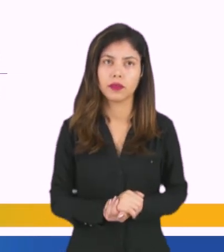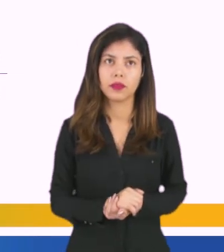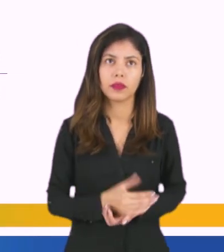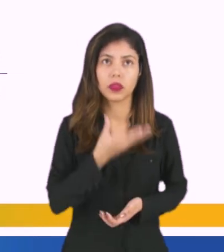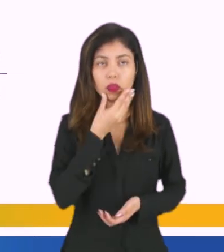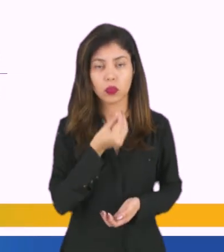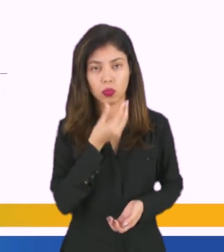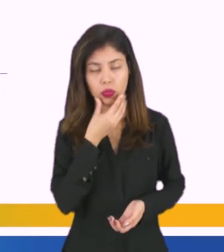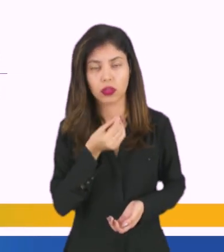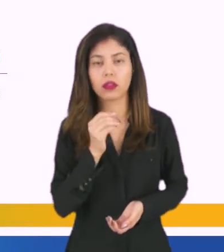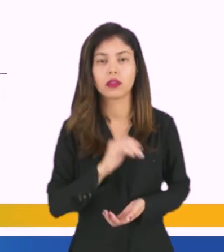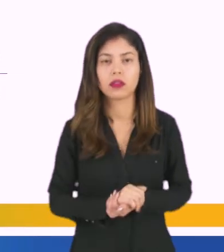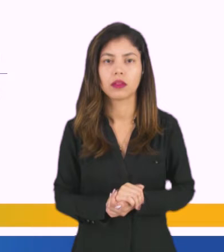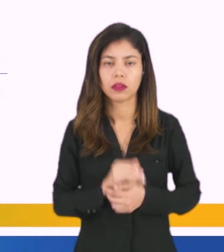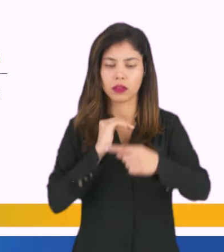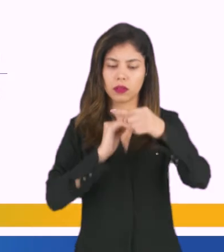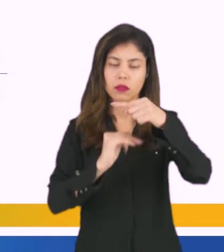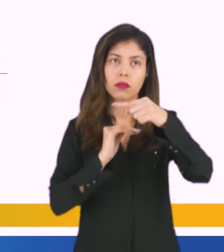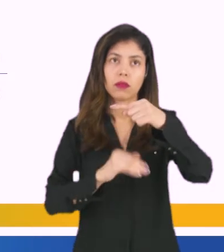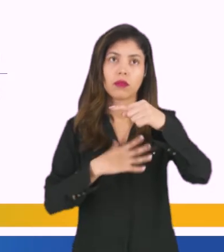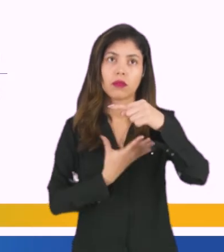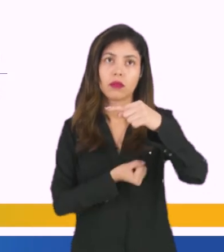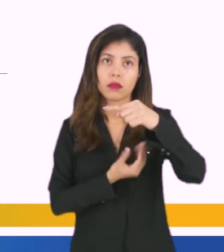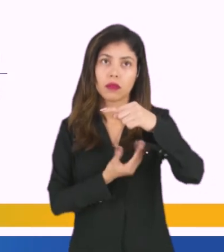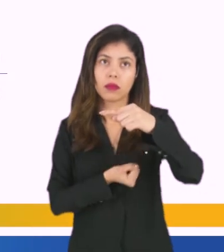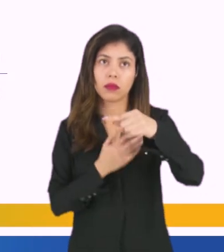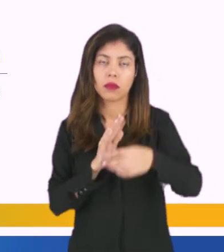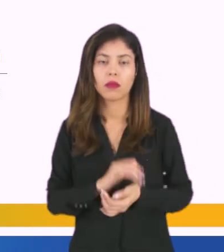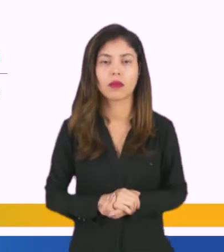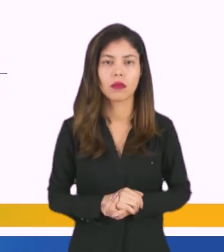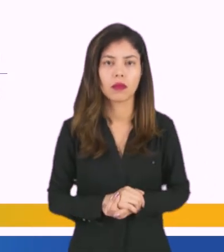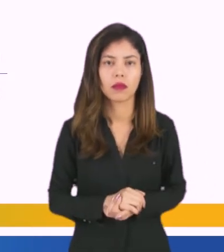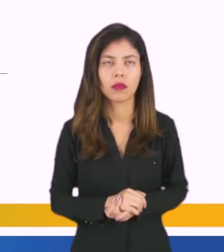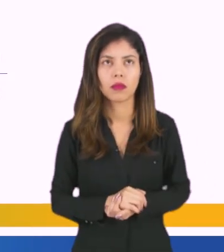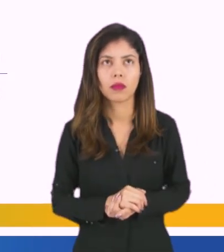o homens, né? E mulheres lá embaixo não tem